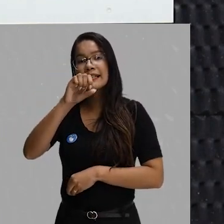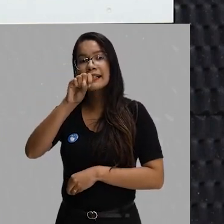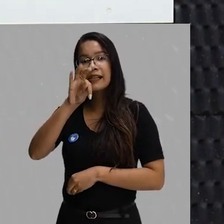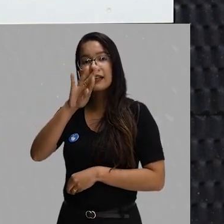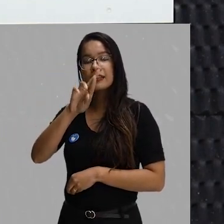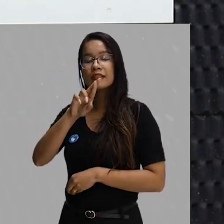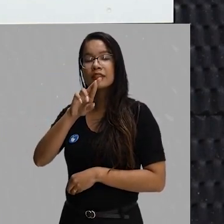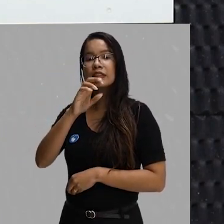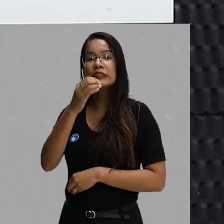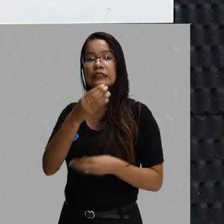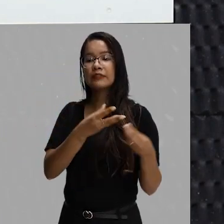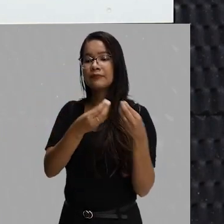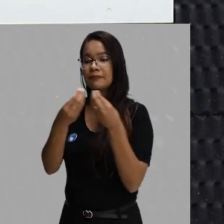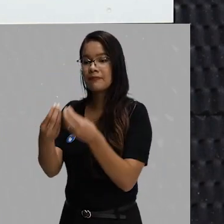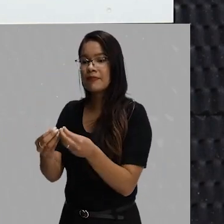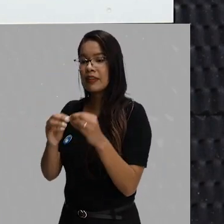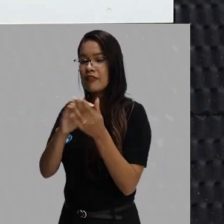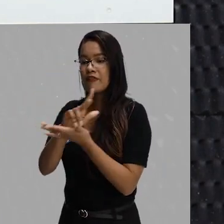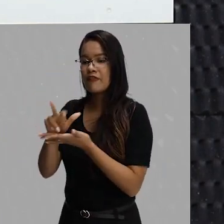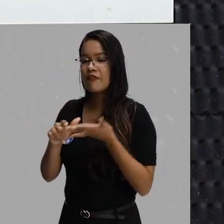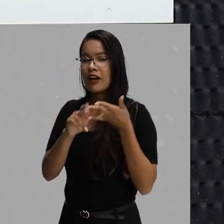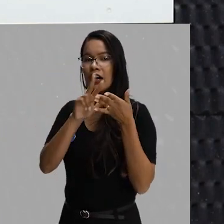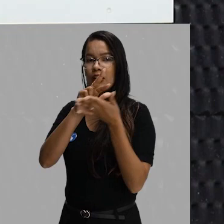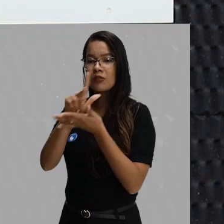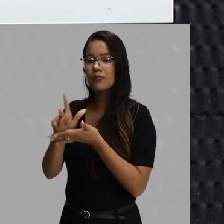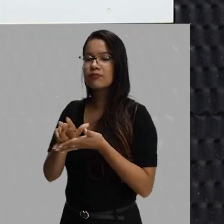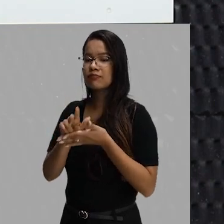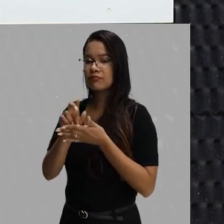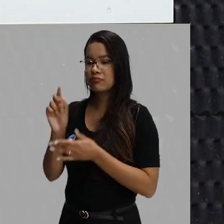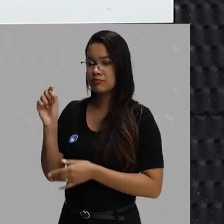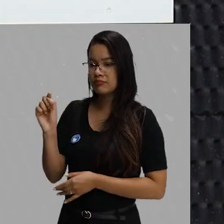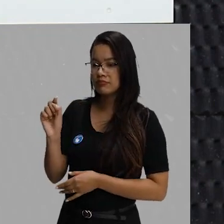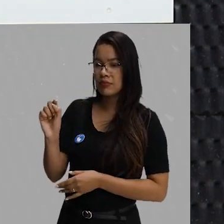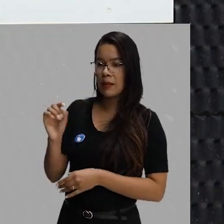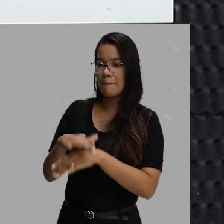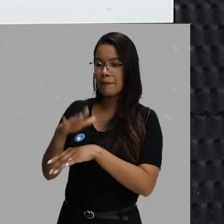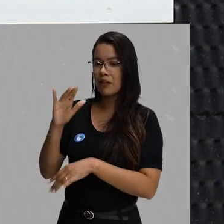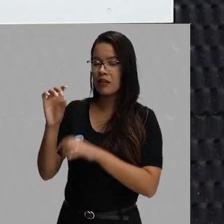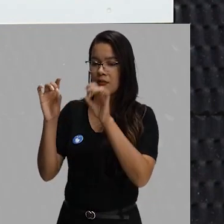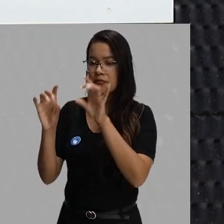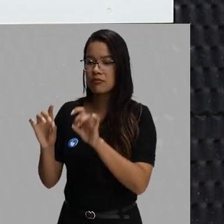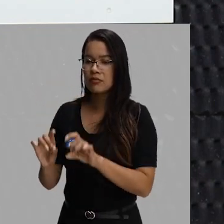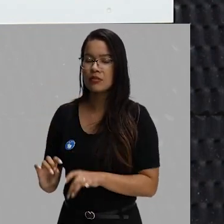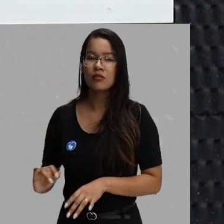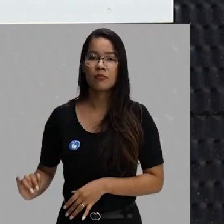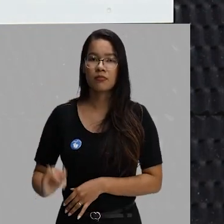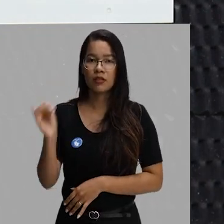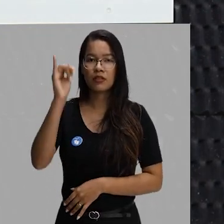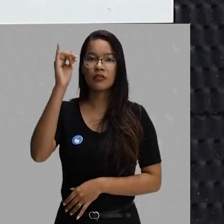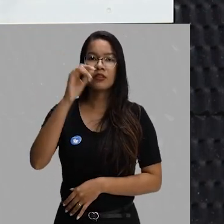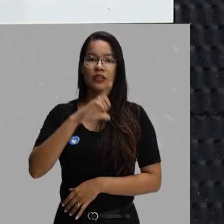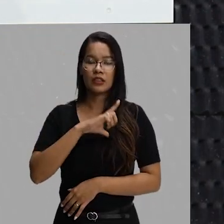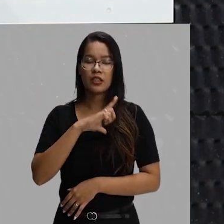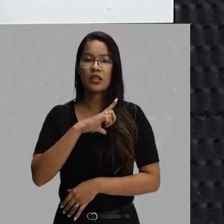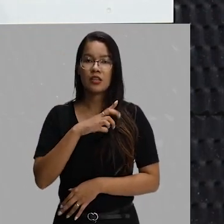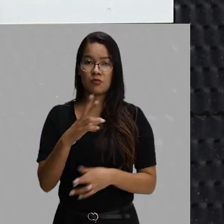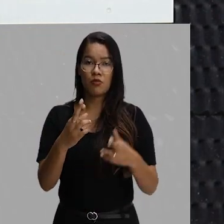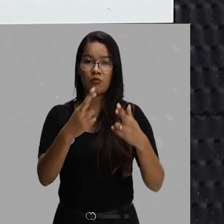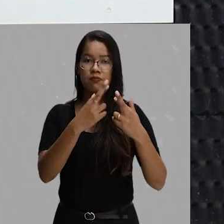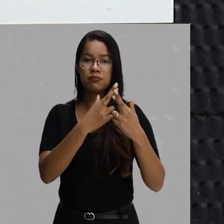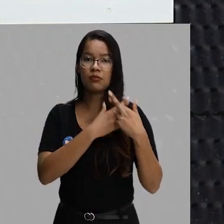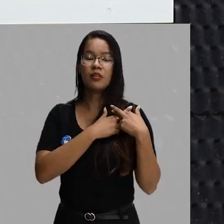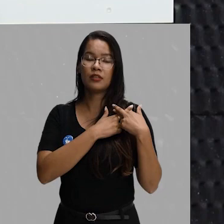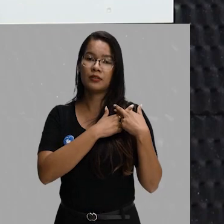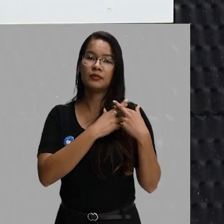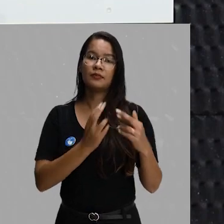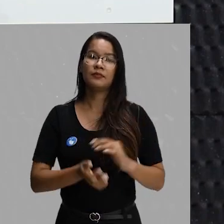Otávio de uma série de títulos e cargos. Otávio vai ter uma série de cargos e títulos, entre eles Pontifício